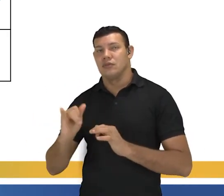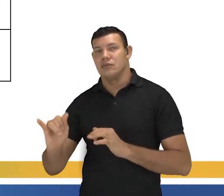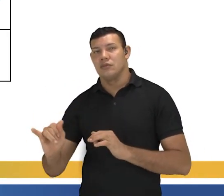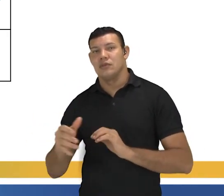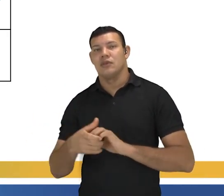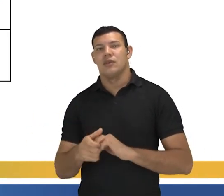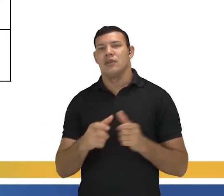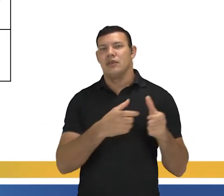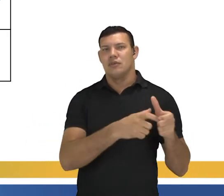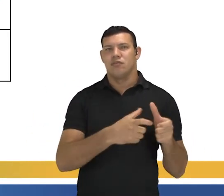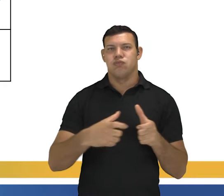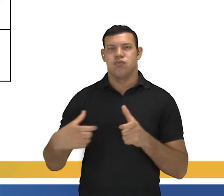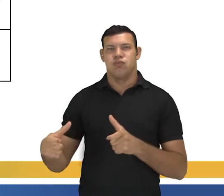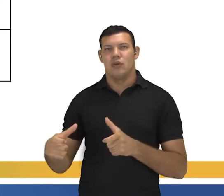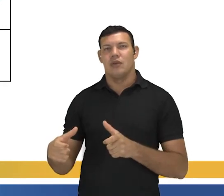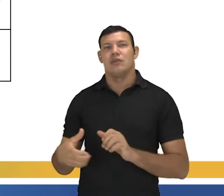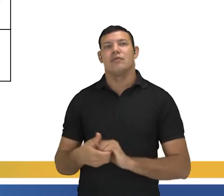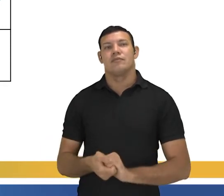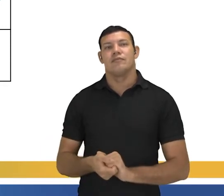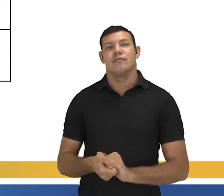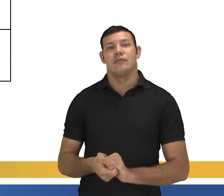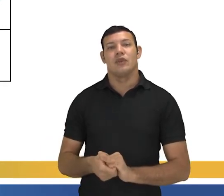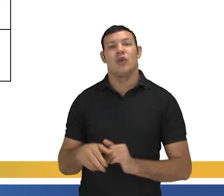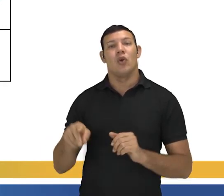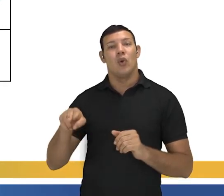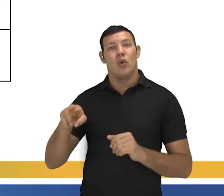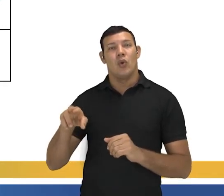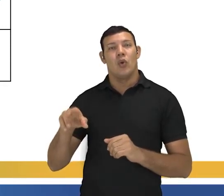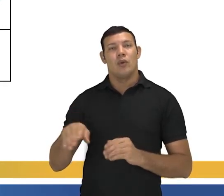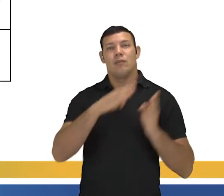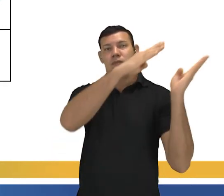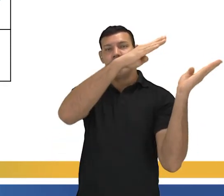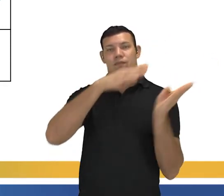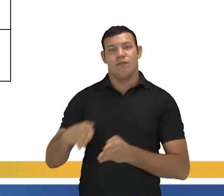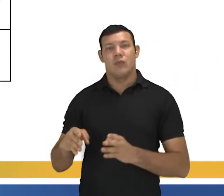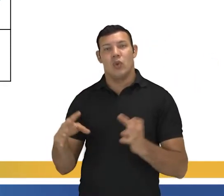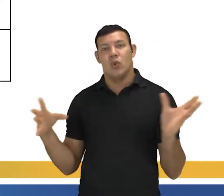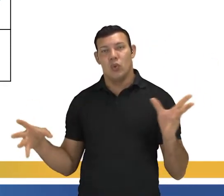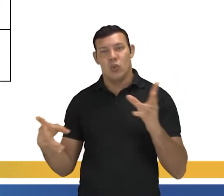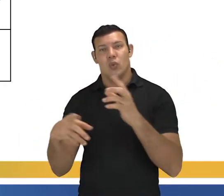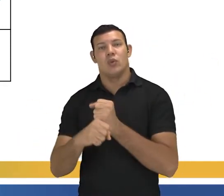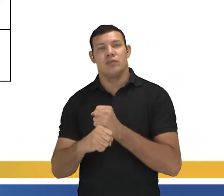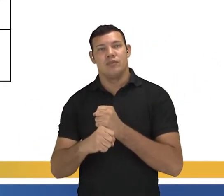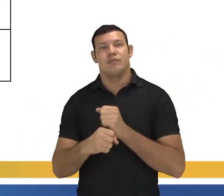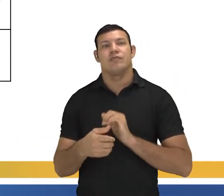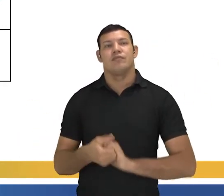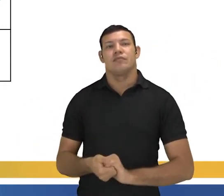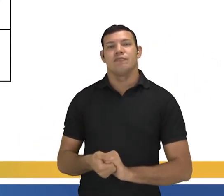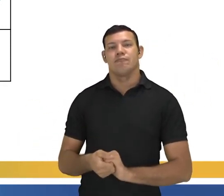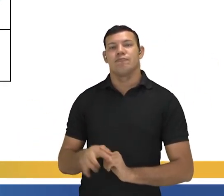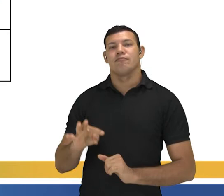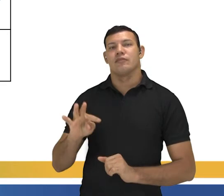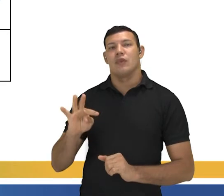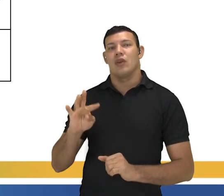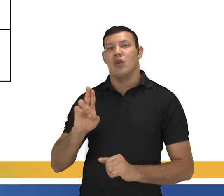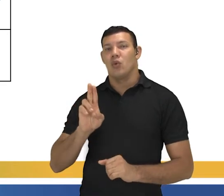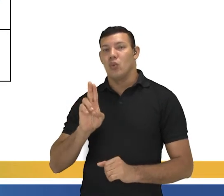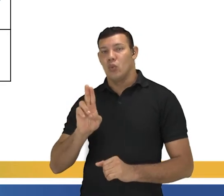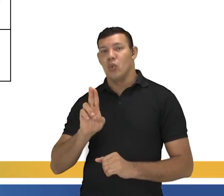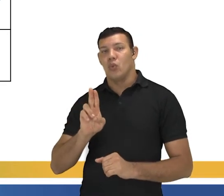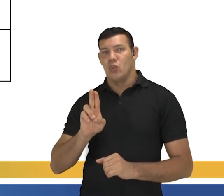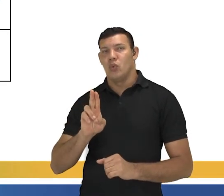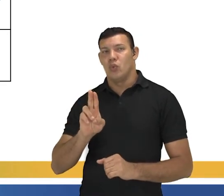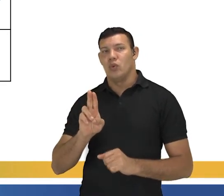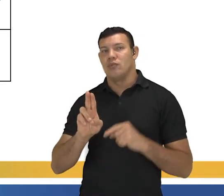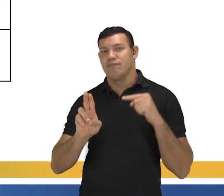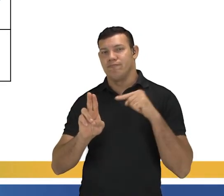igual e na associação em paralelo vocês vão fazer a soma. A tensão, vocês vão colocar justamente a soma na